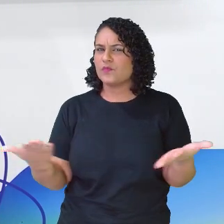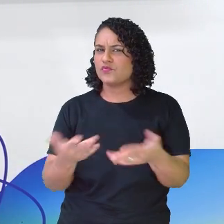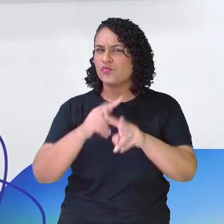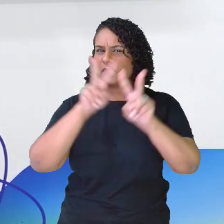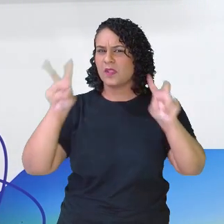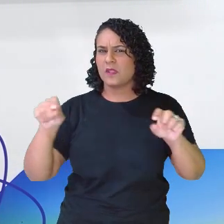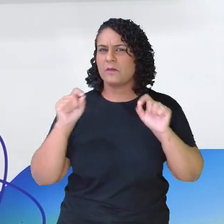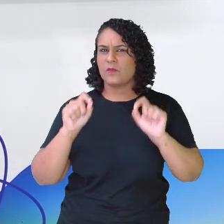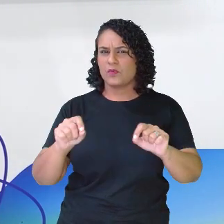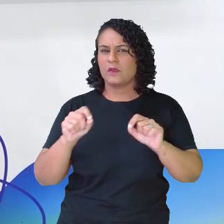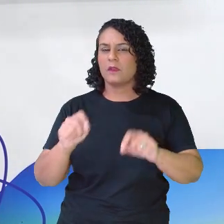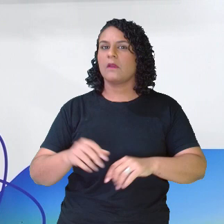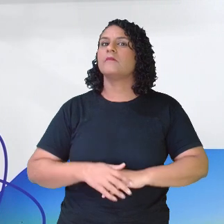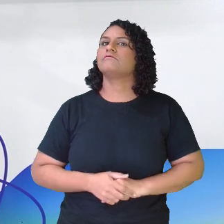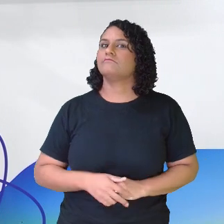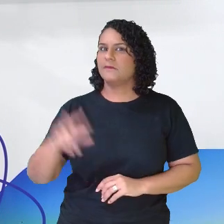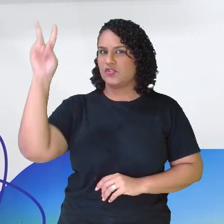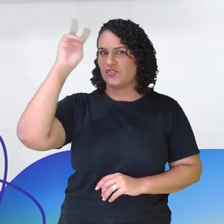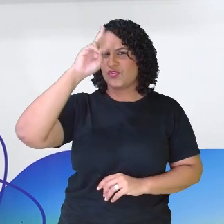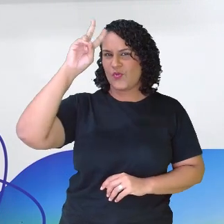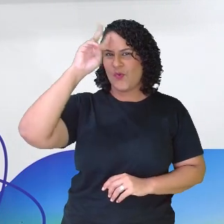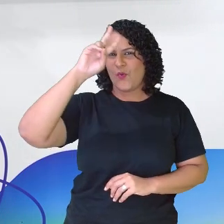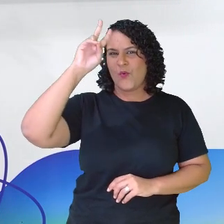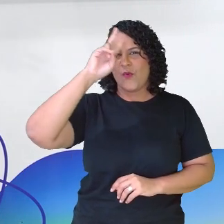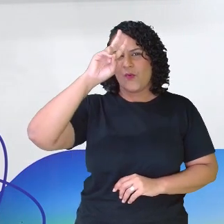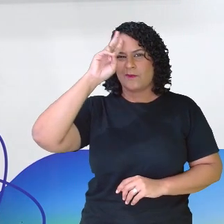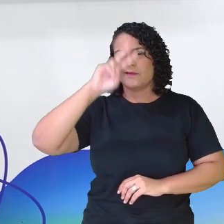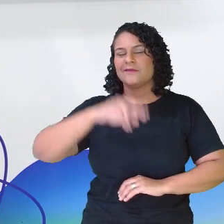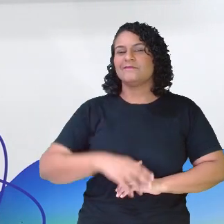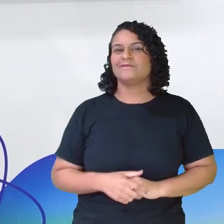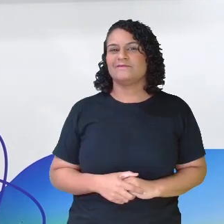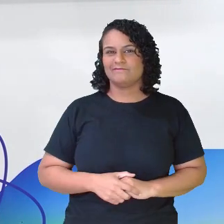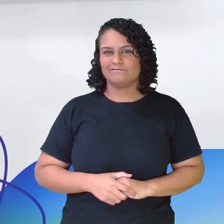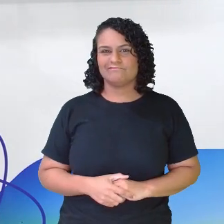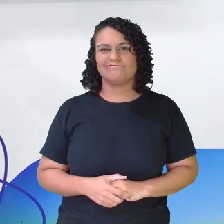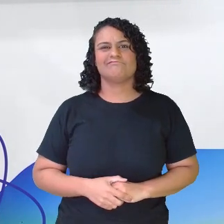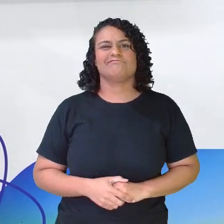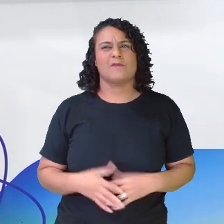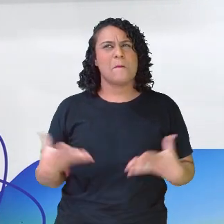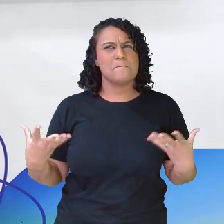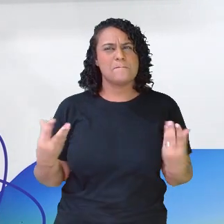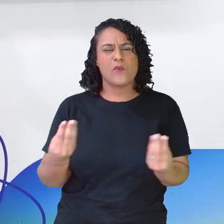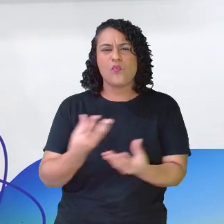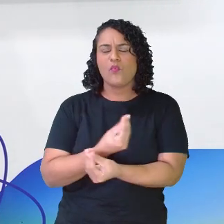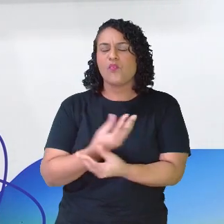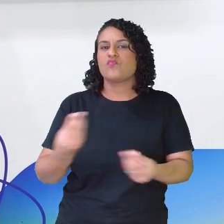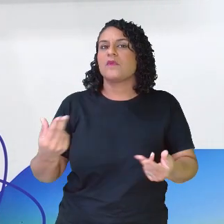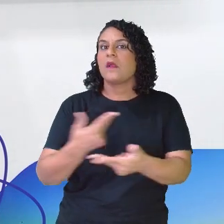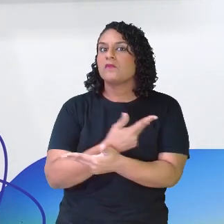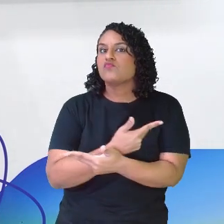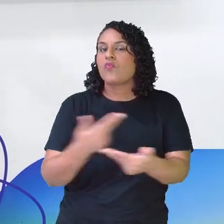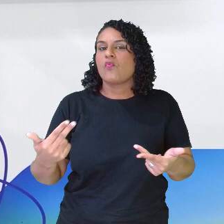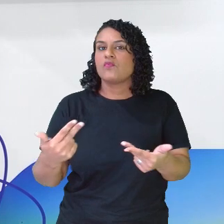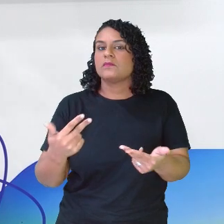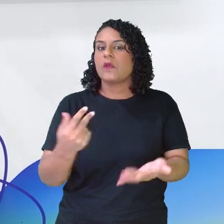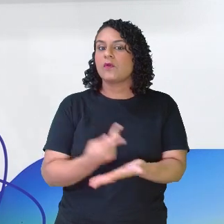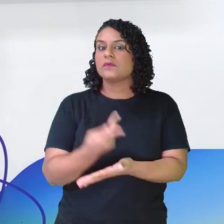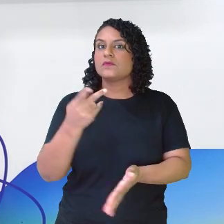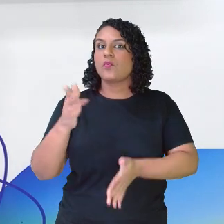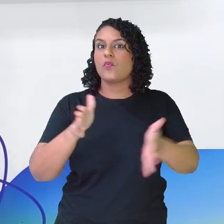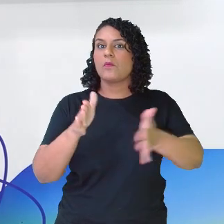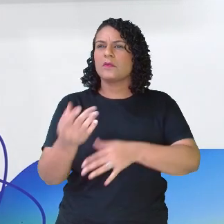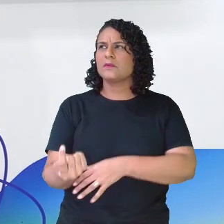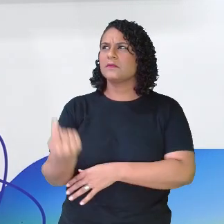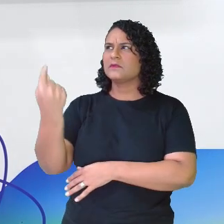falar sobre história, que tantas coisas que aconteceram no passado e que se